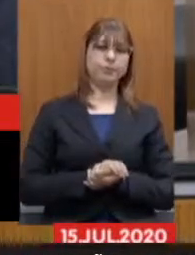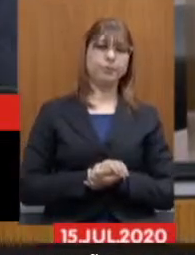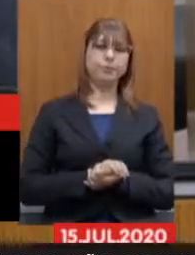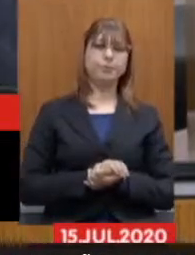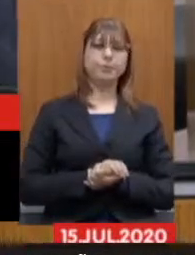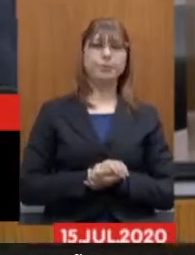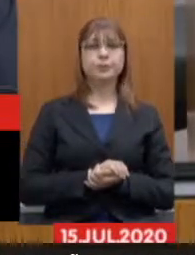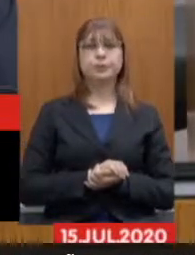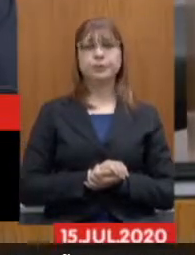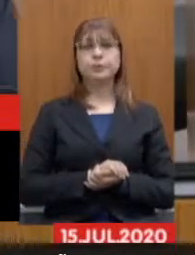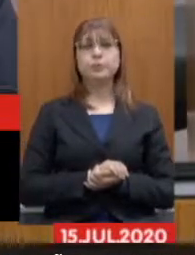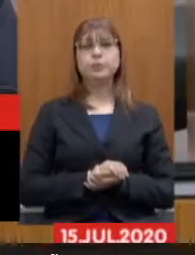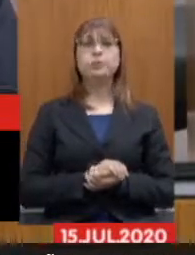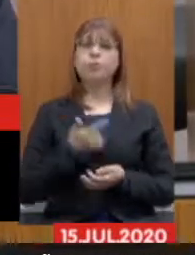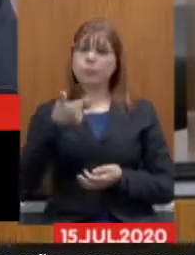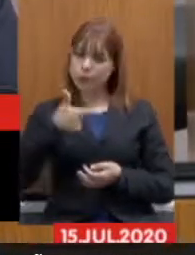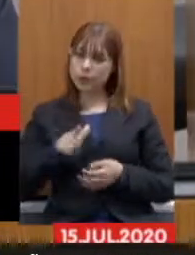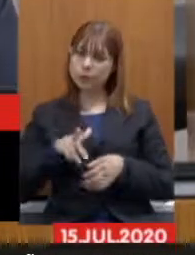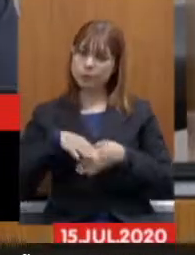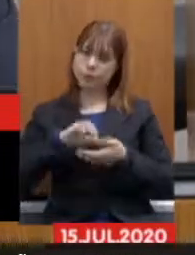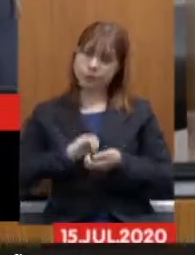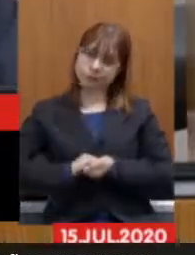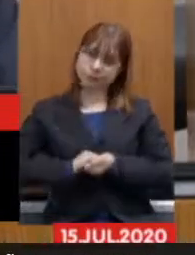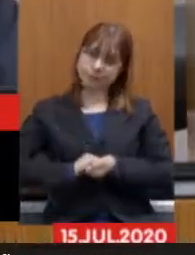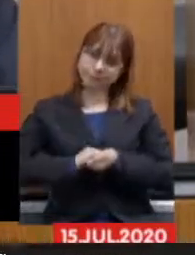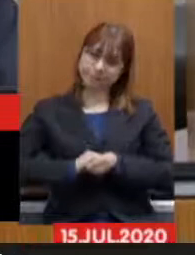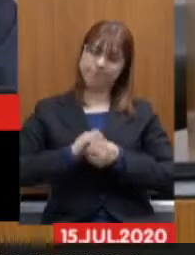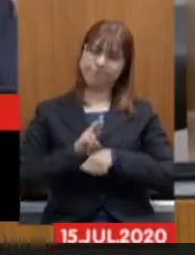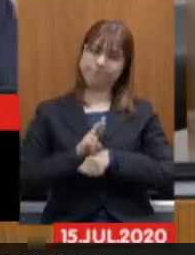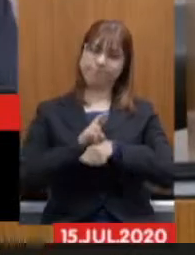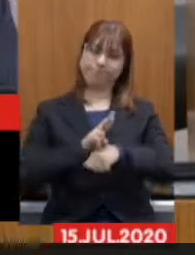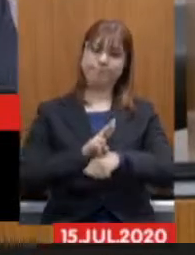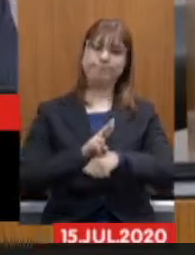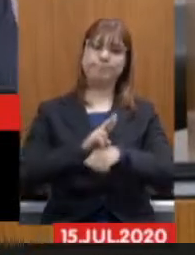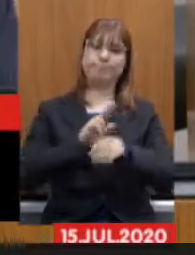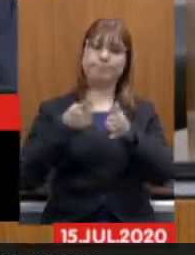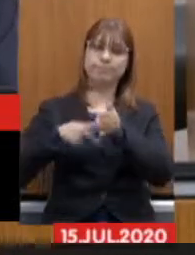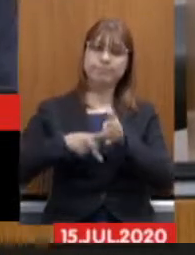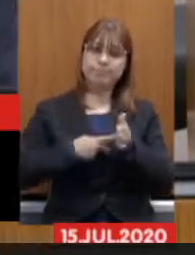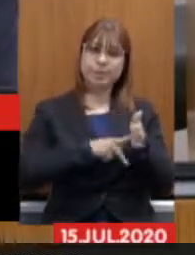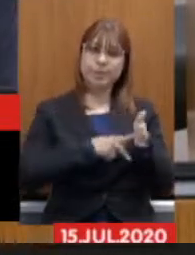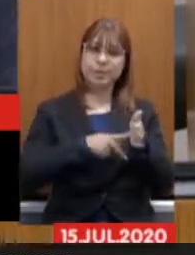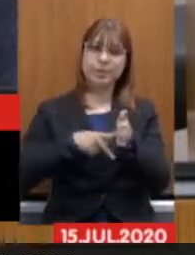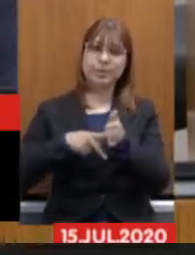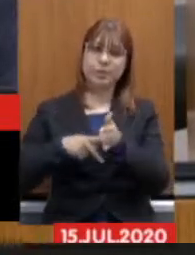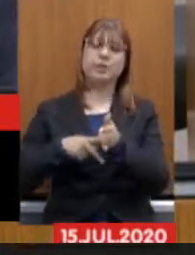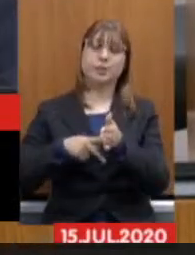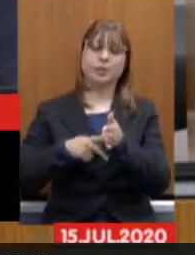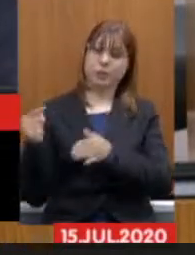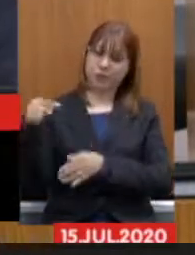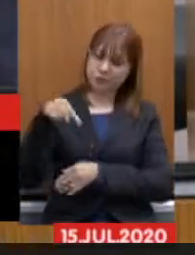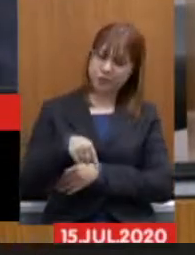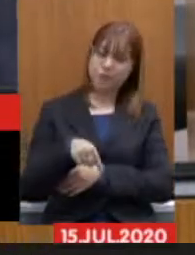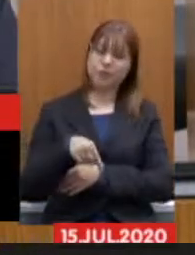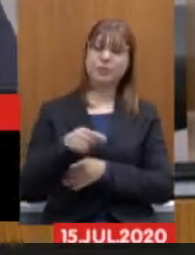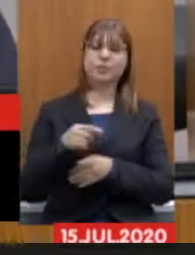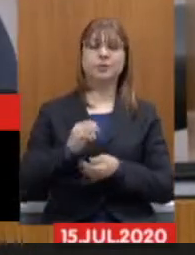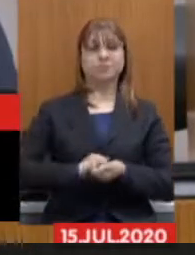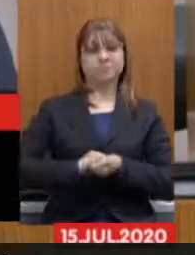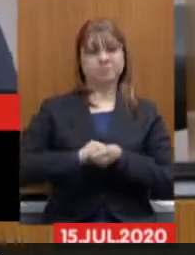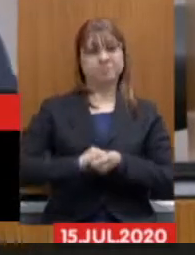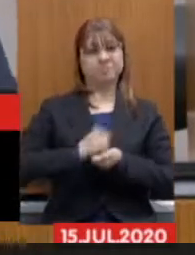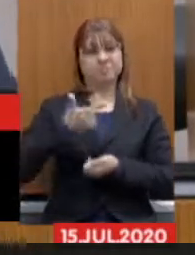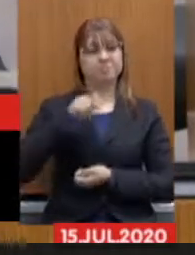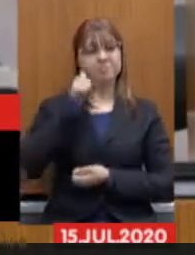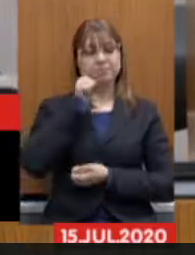eu quero tão dessa forma novamente complementar aqui os representantes das entidades sindicais pela presença complementar